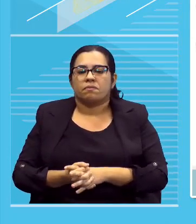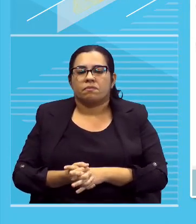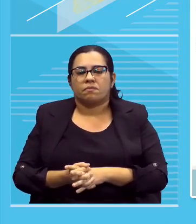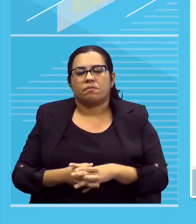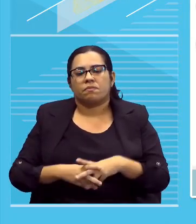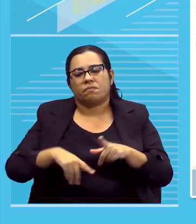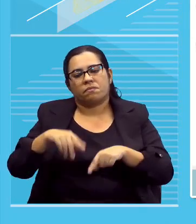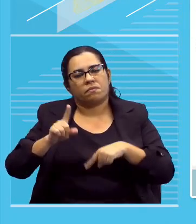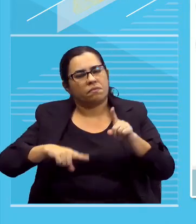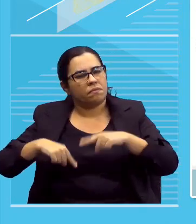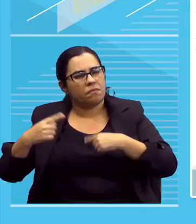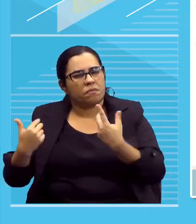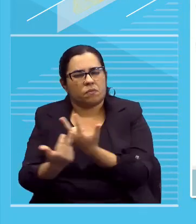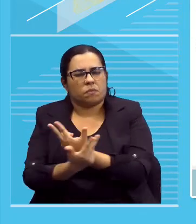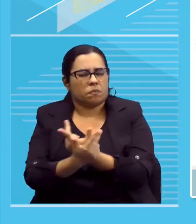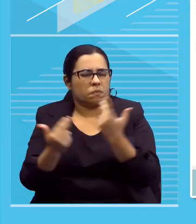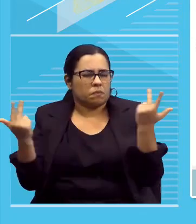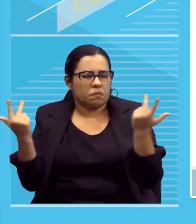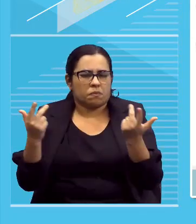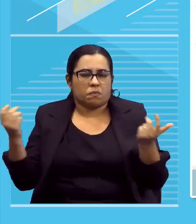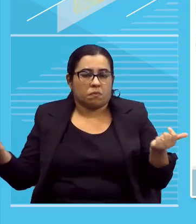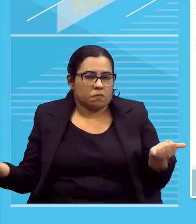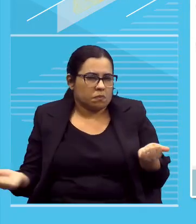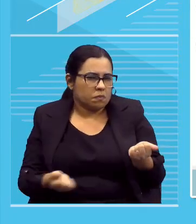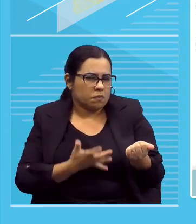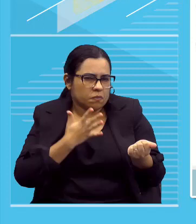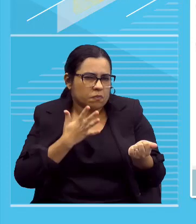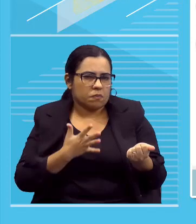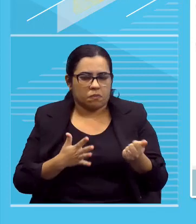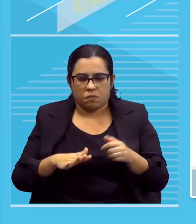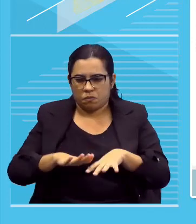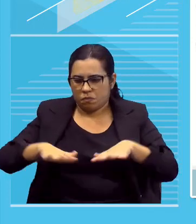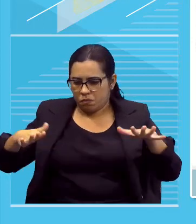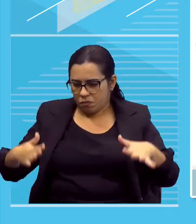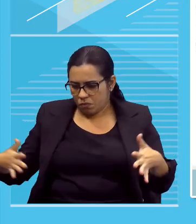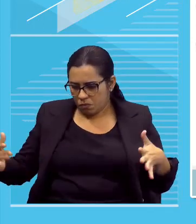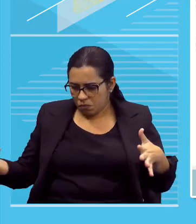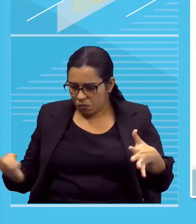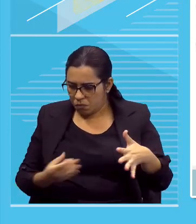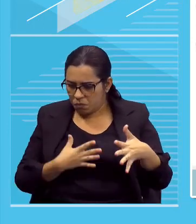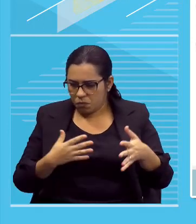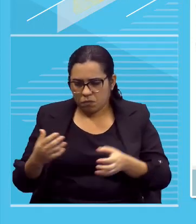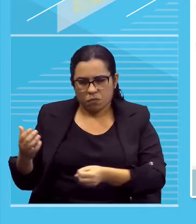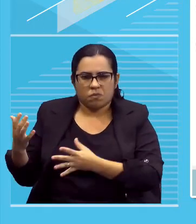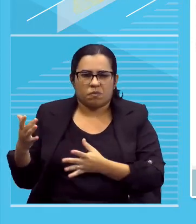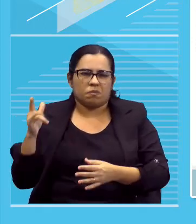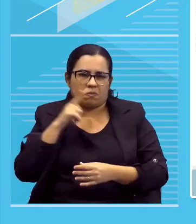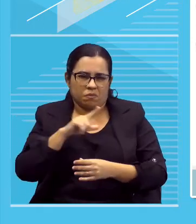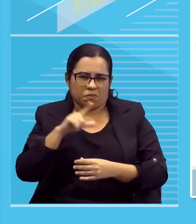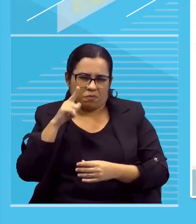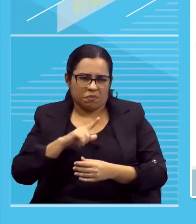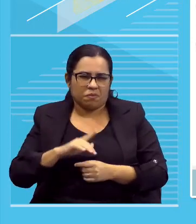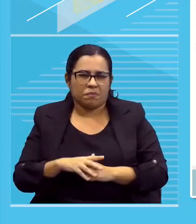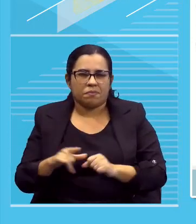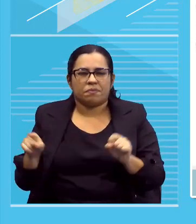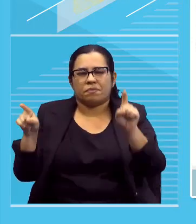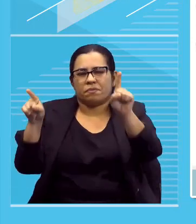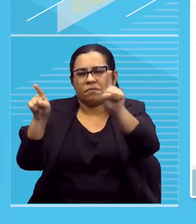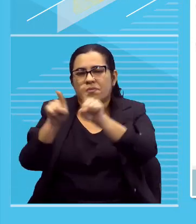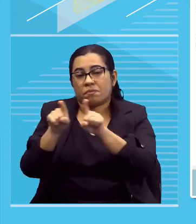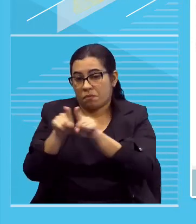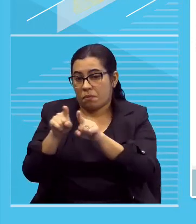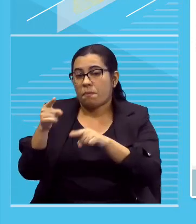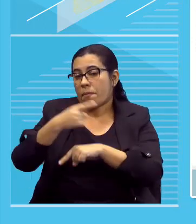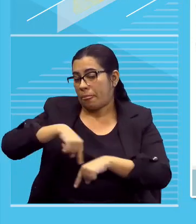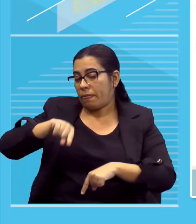variedade de produtos novos da mesa na agricultura como também uma coisa